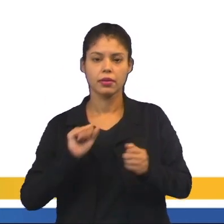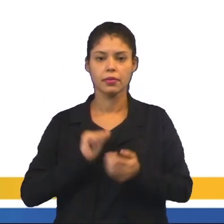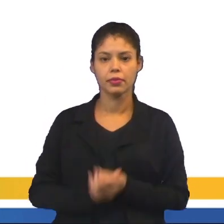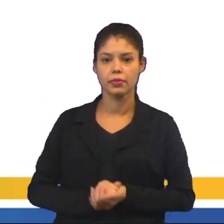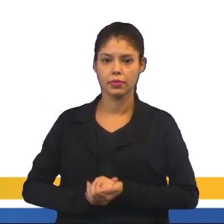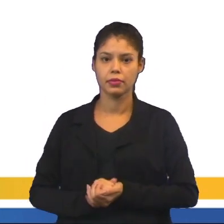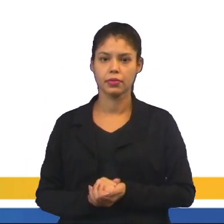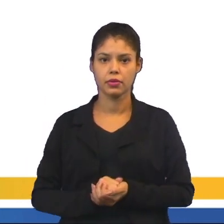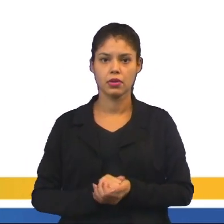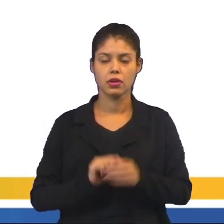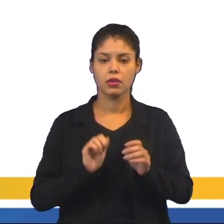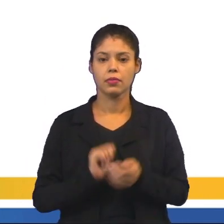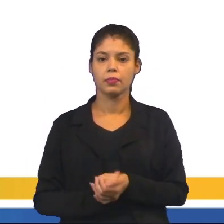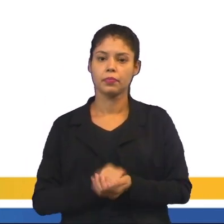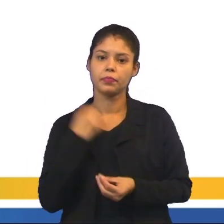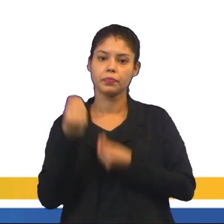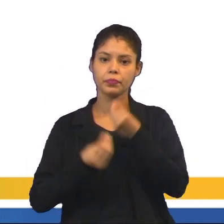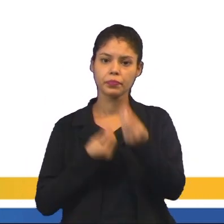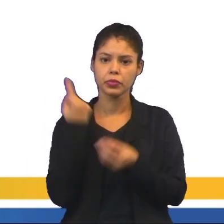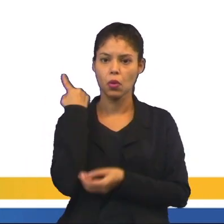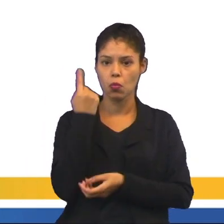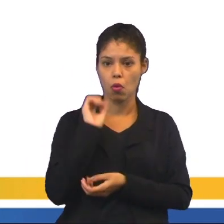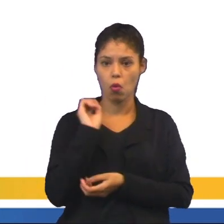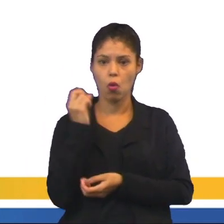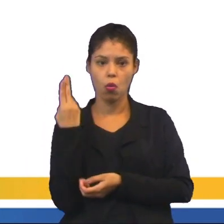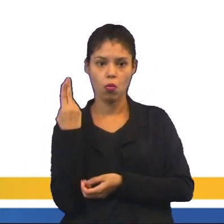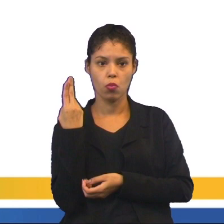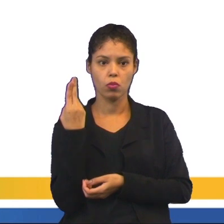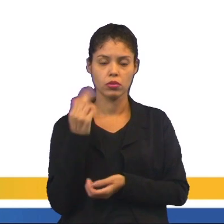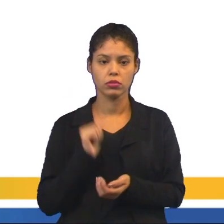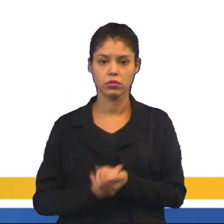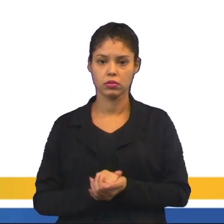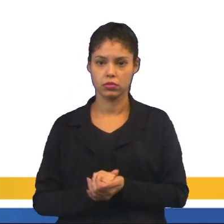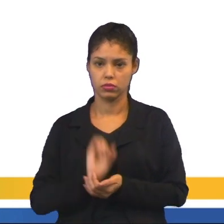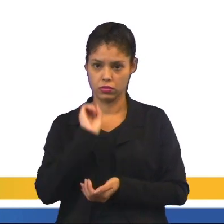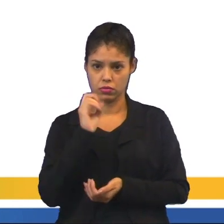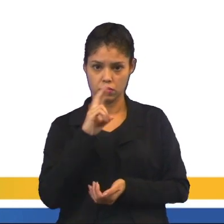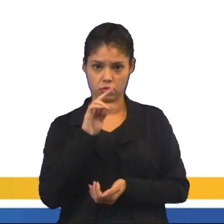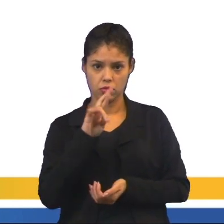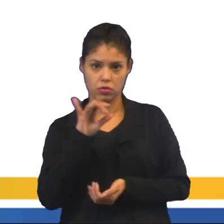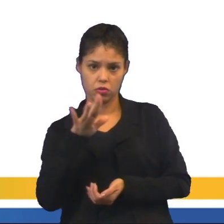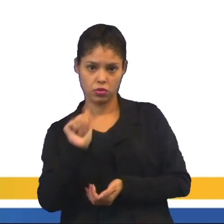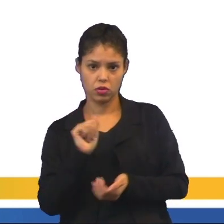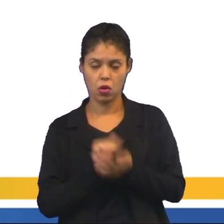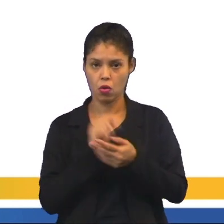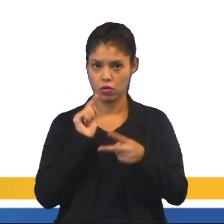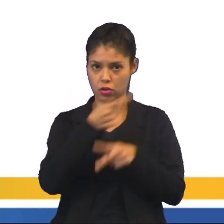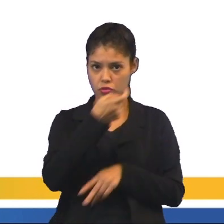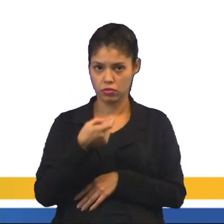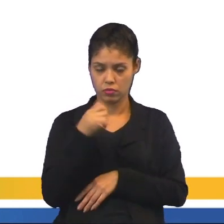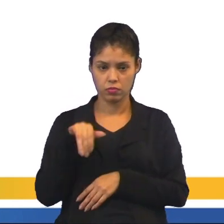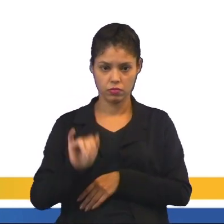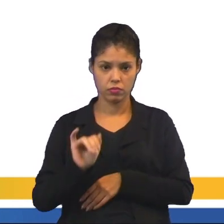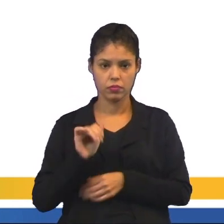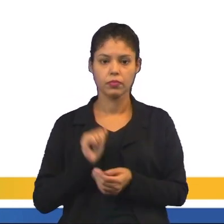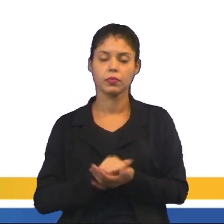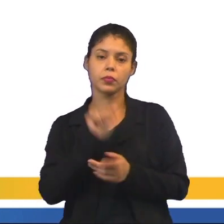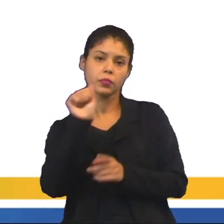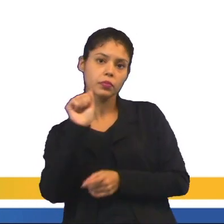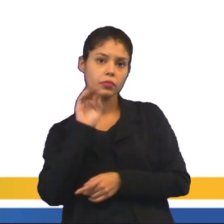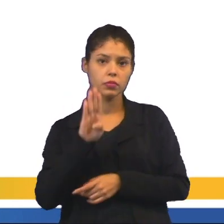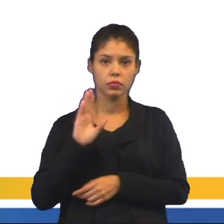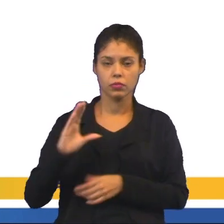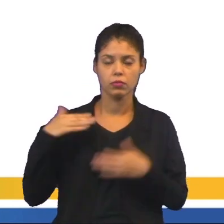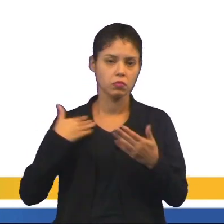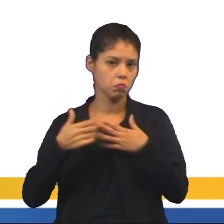ou mais equações com uma ou outra incógnita, tá? Pode ser x, y, a,